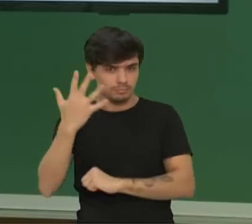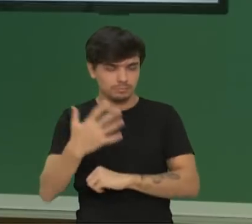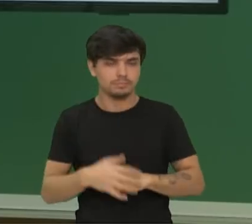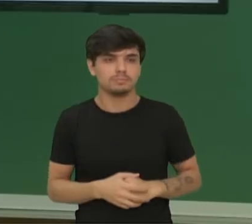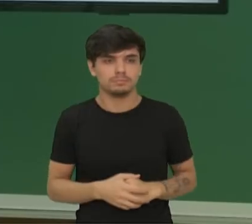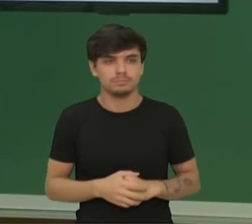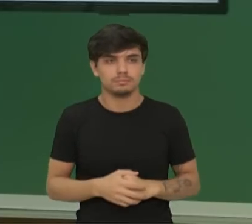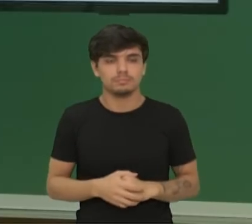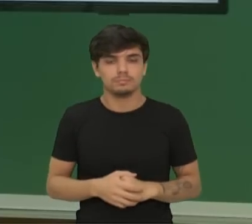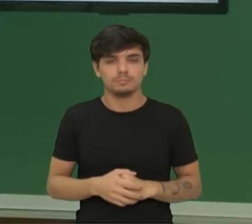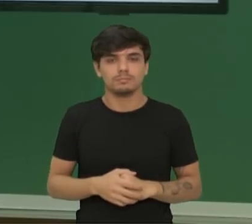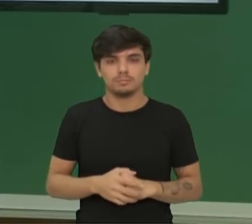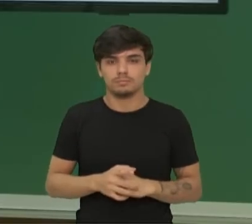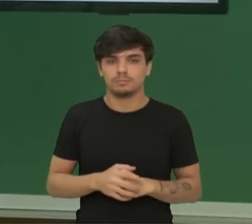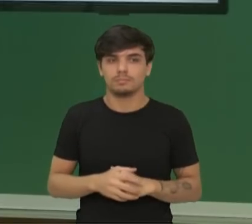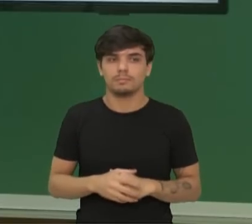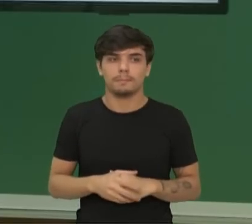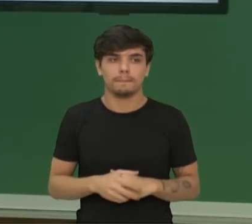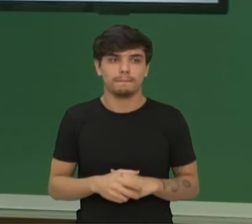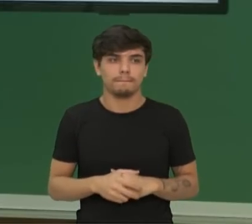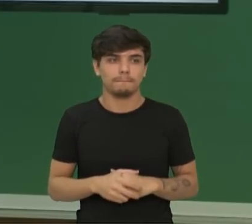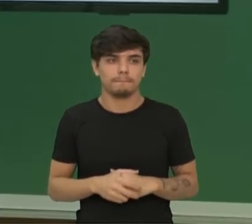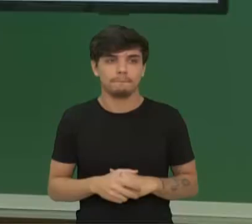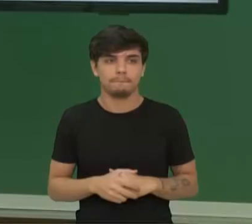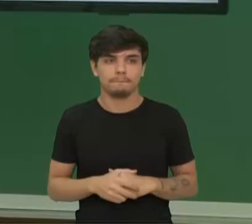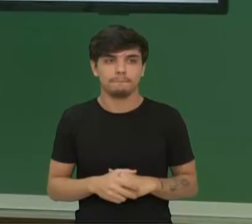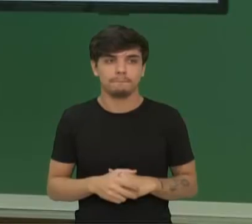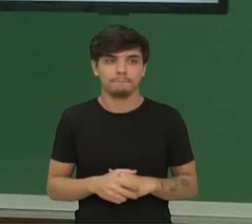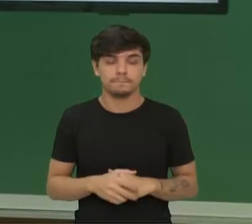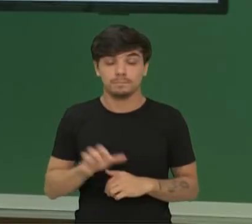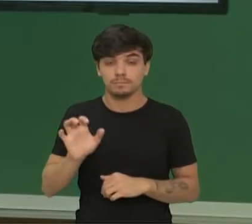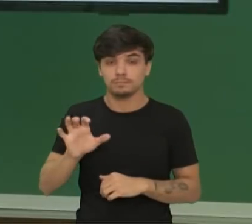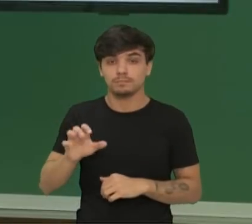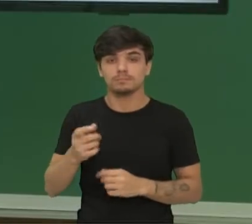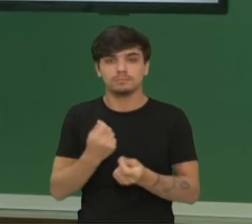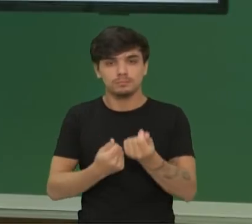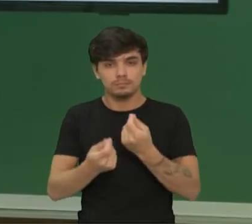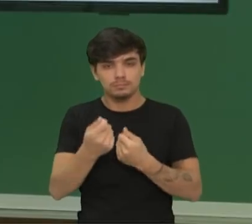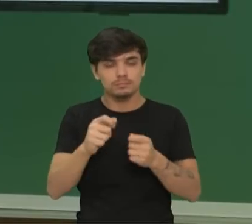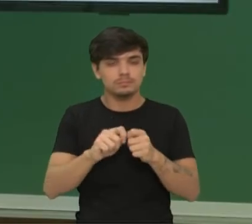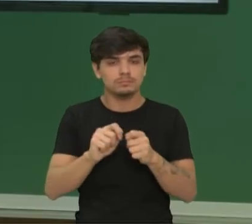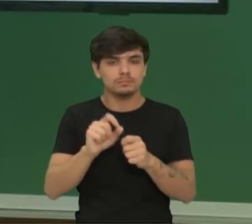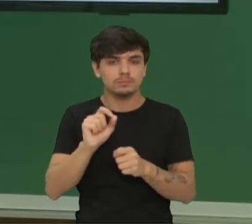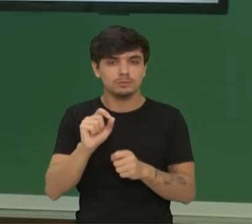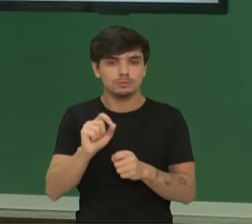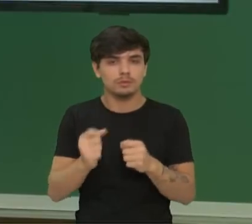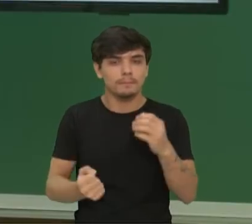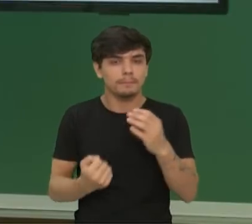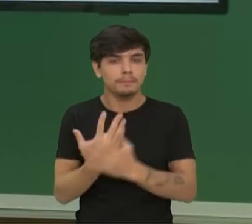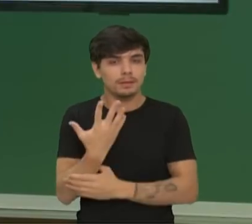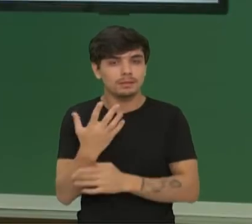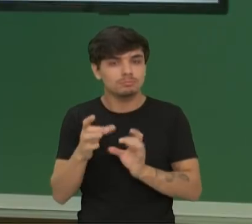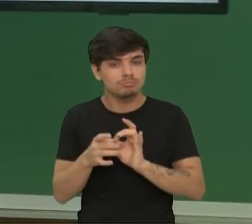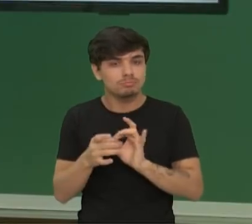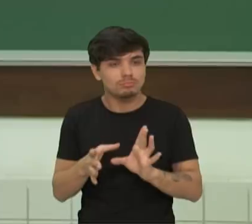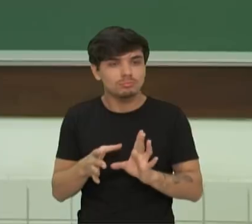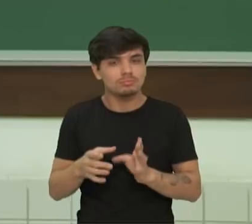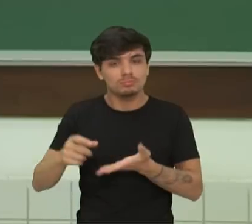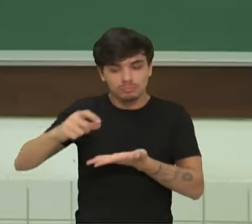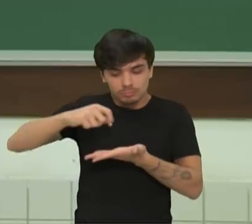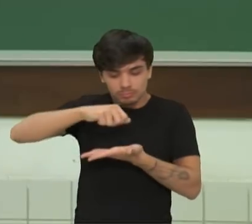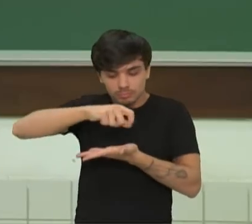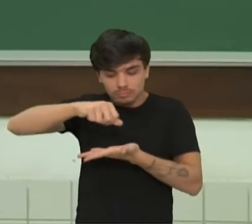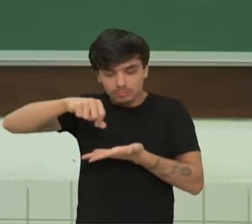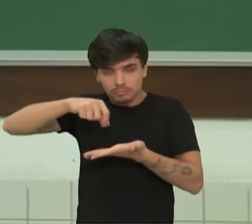a revolução industrial. Assim, o mercantilismo criou condições para o surgimento do